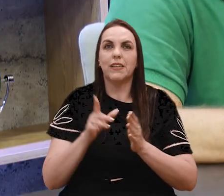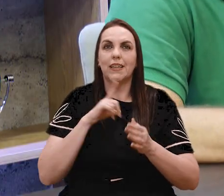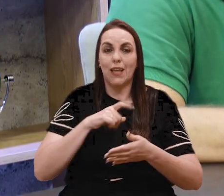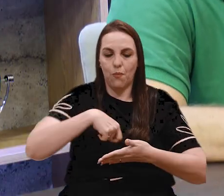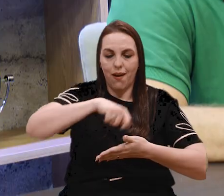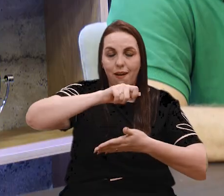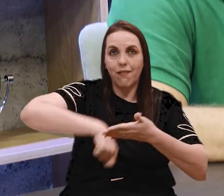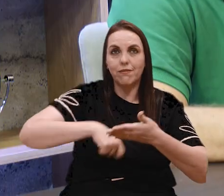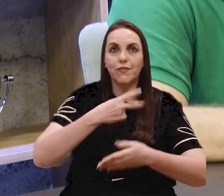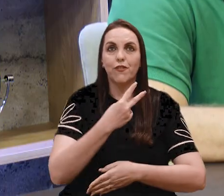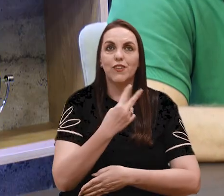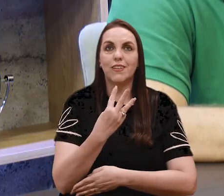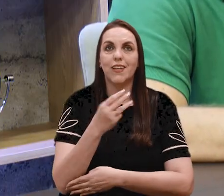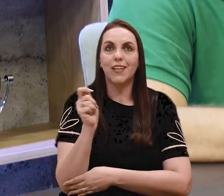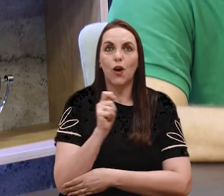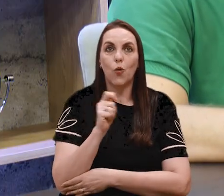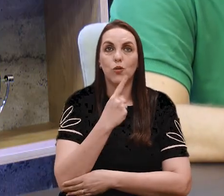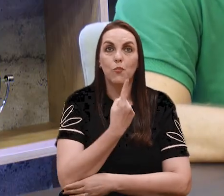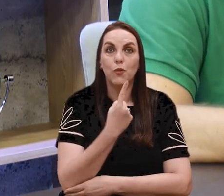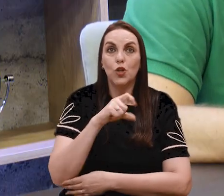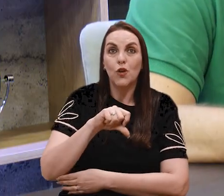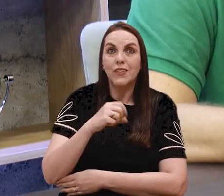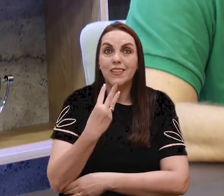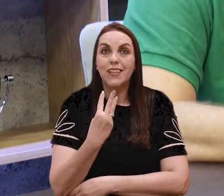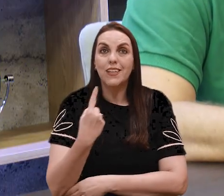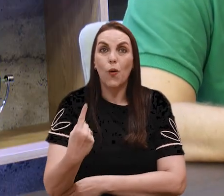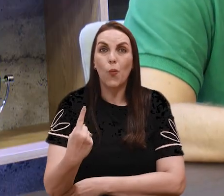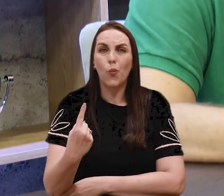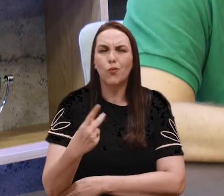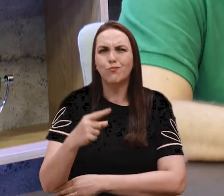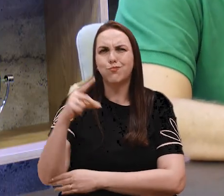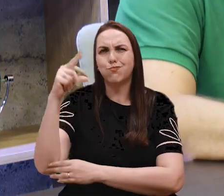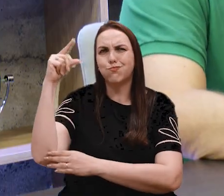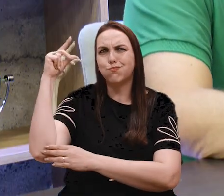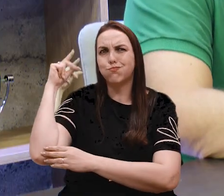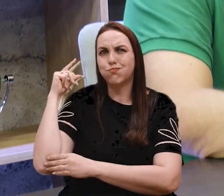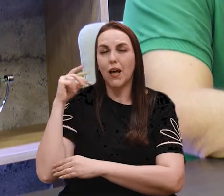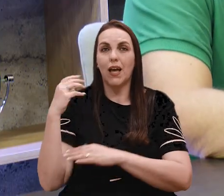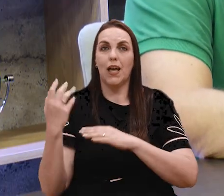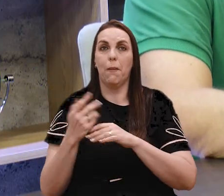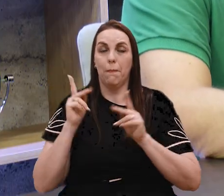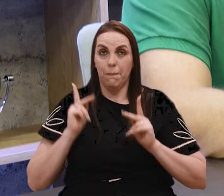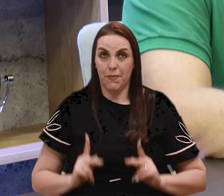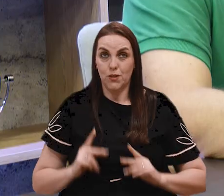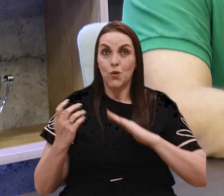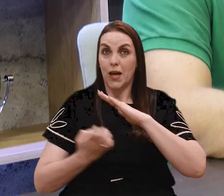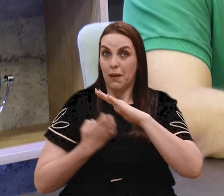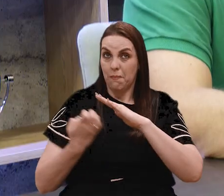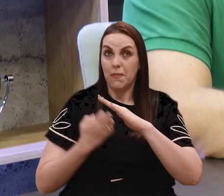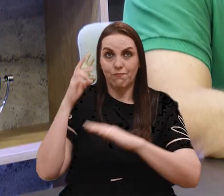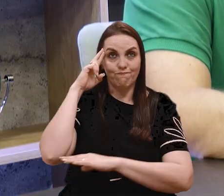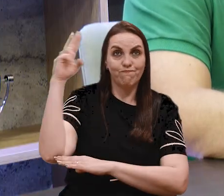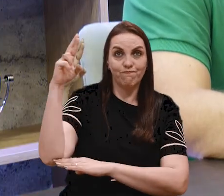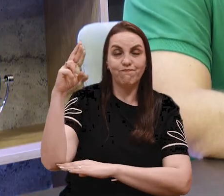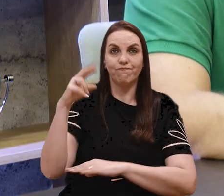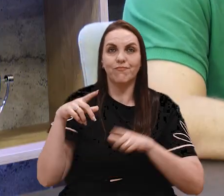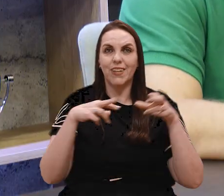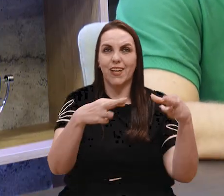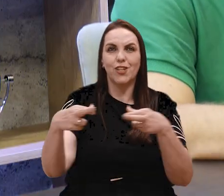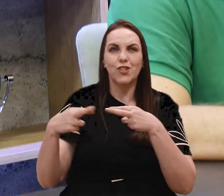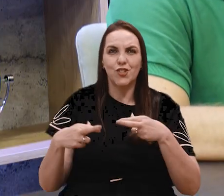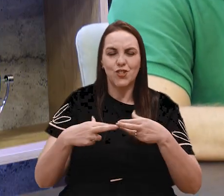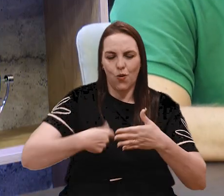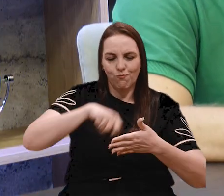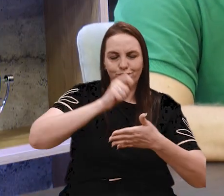agosto de 1931, onde os empresários da região colocavam dentro dessa ata, está nos anais